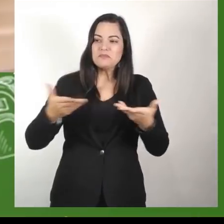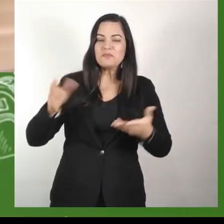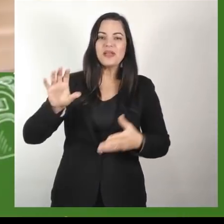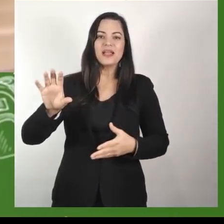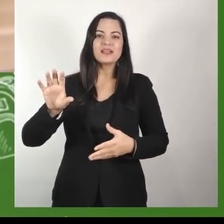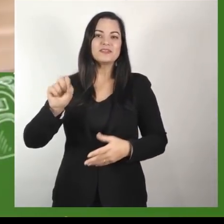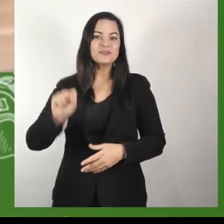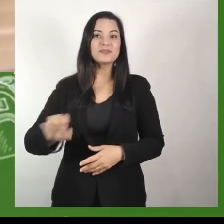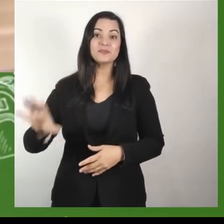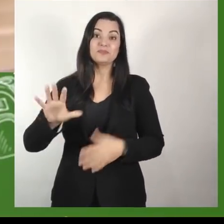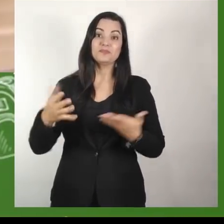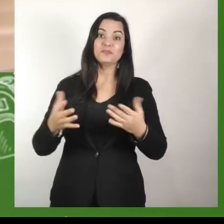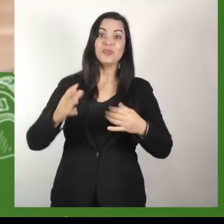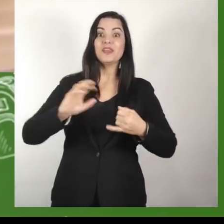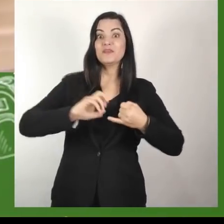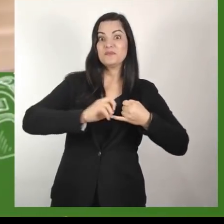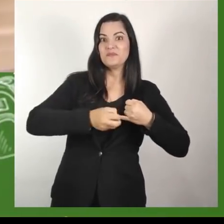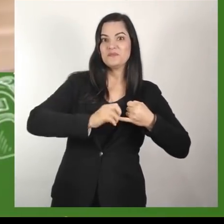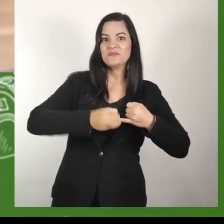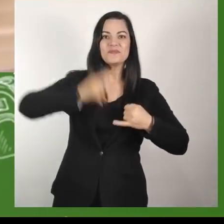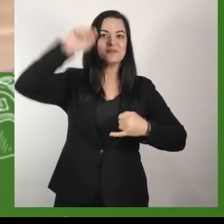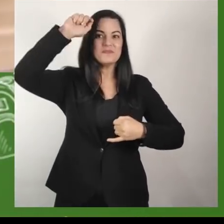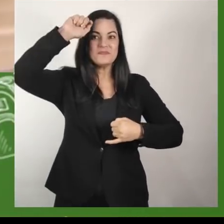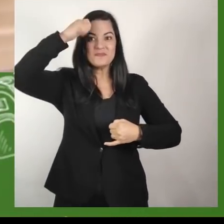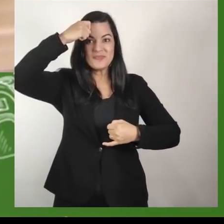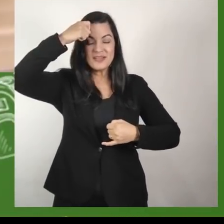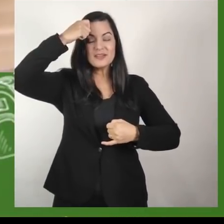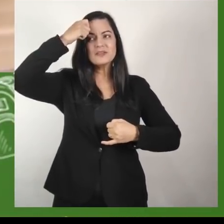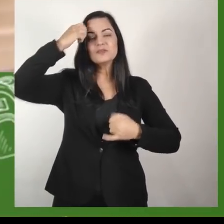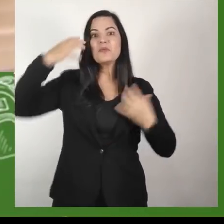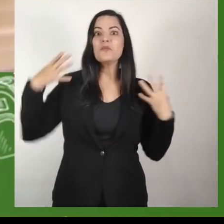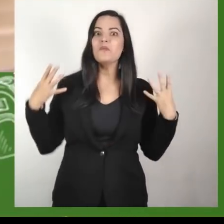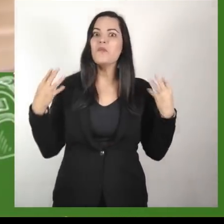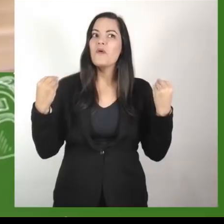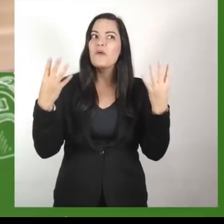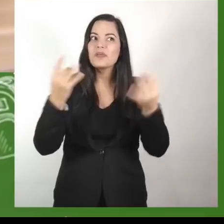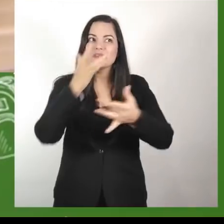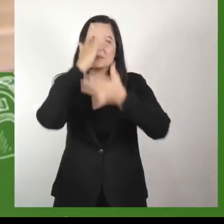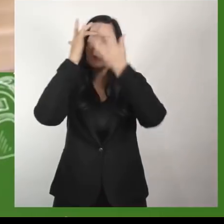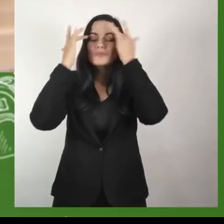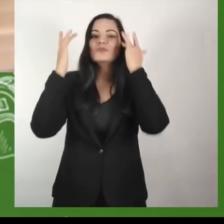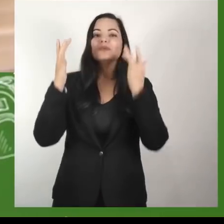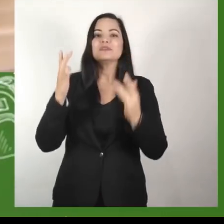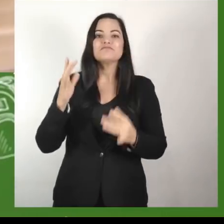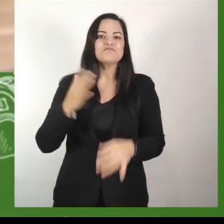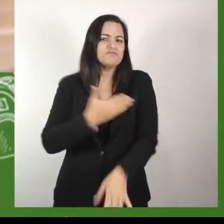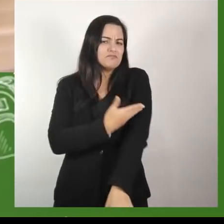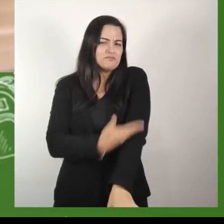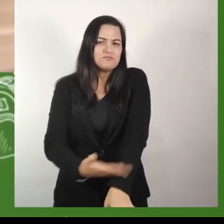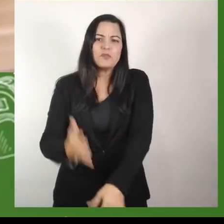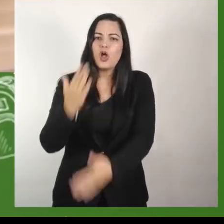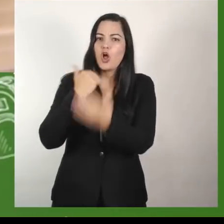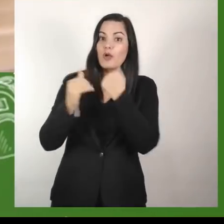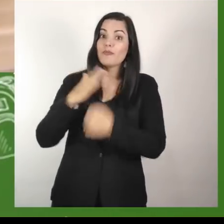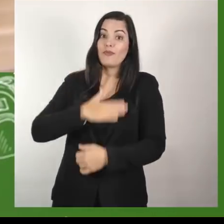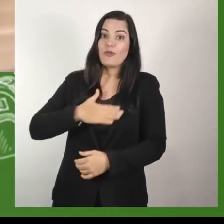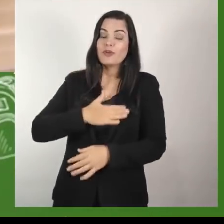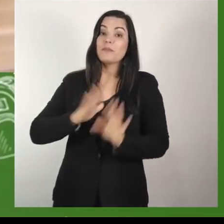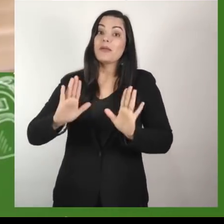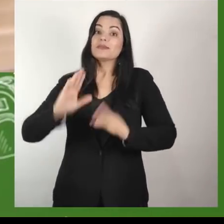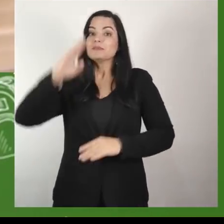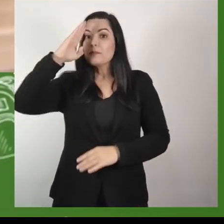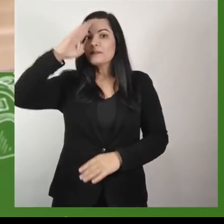aí? Temos a feijoada, muito apreciada em todos os lugares, mas bem marcante no